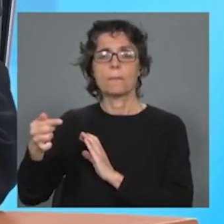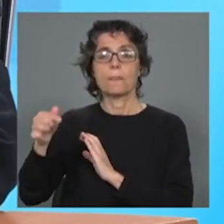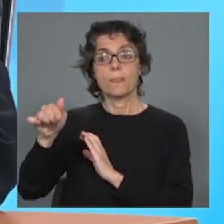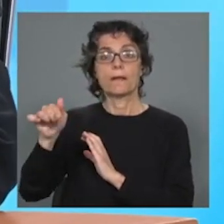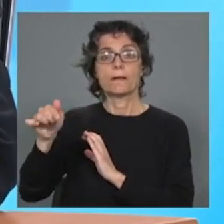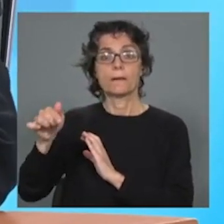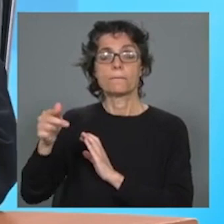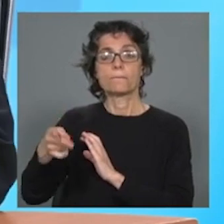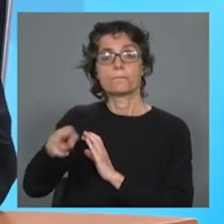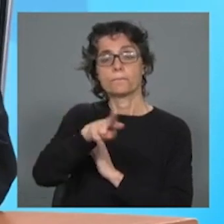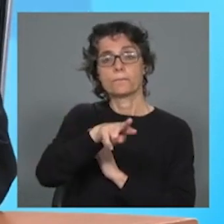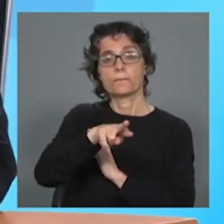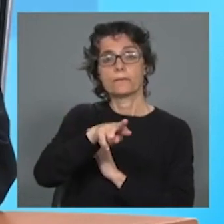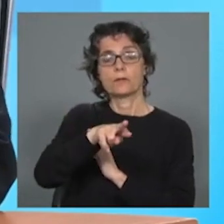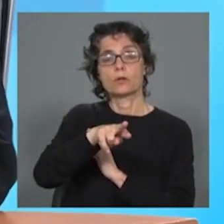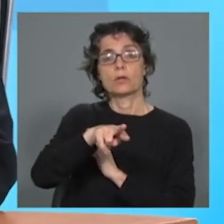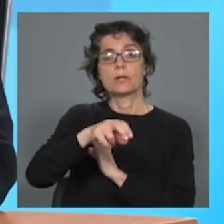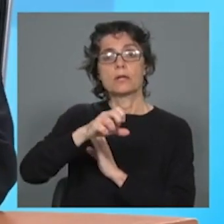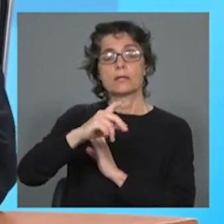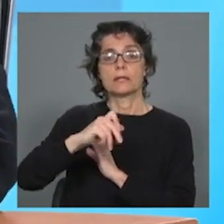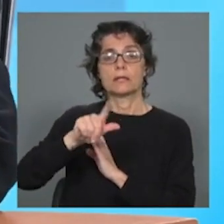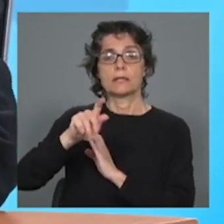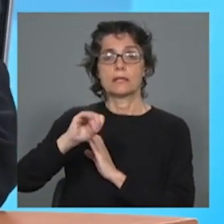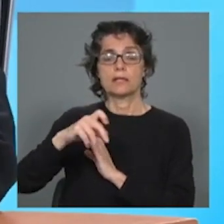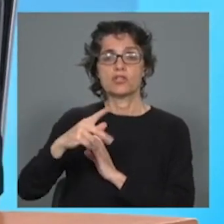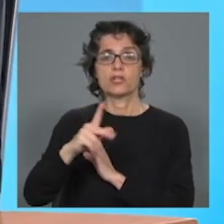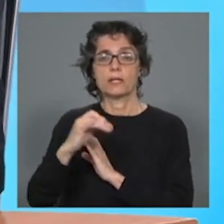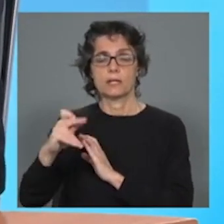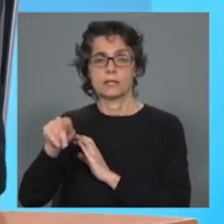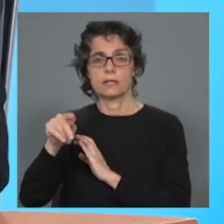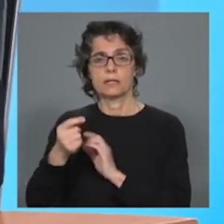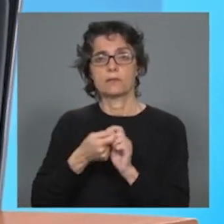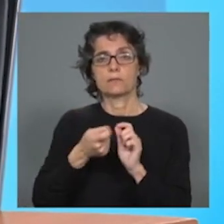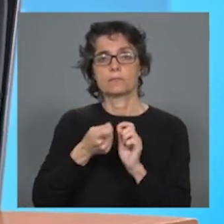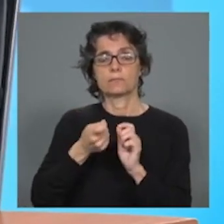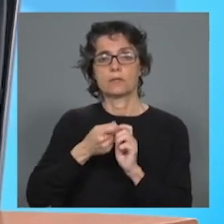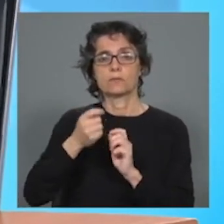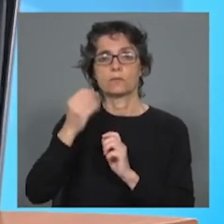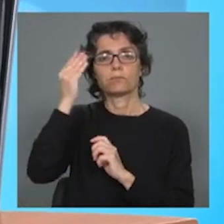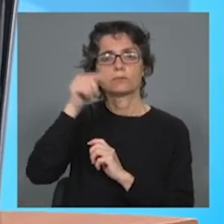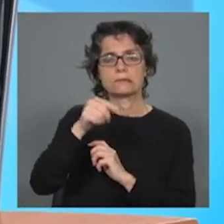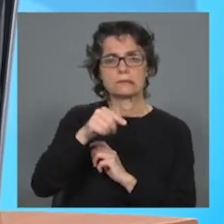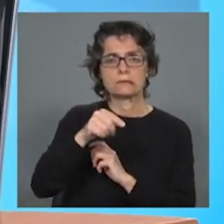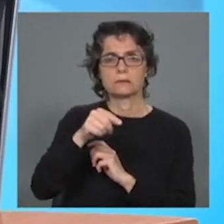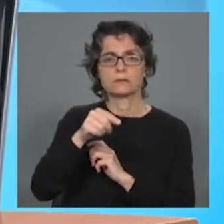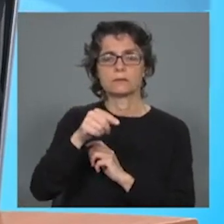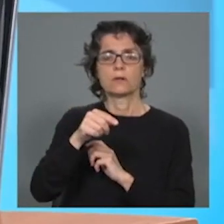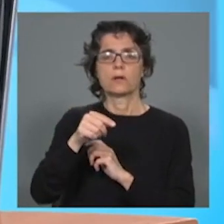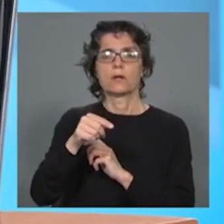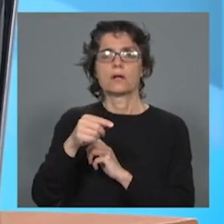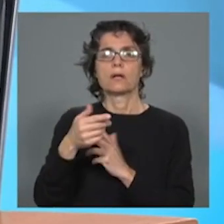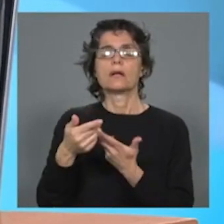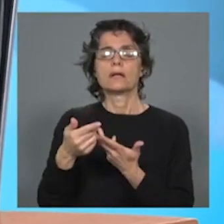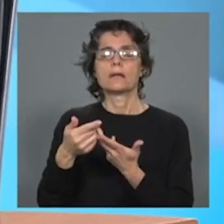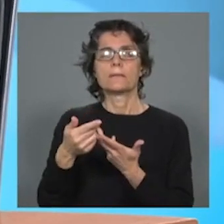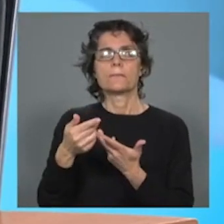a Argélia, tão perto de Marrocos quanto possível. Portanto, Beni Abbès é o oásis mais perto de Marrocos, que é isso que ele pretende, é